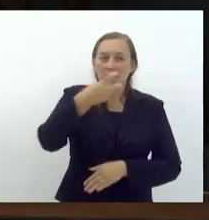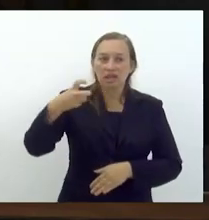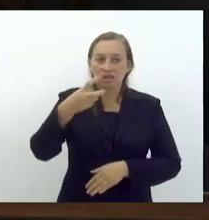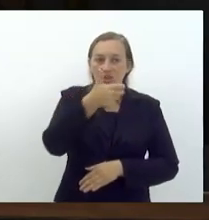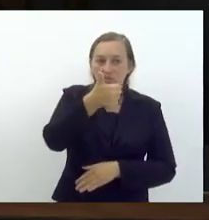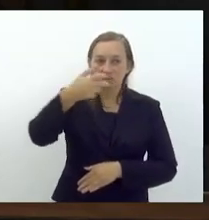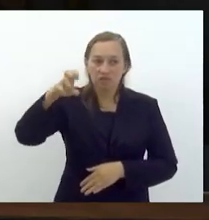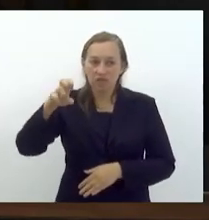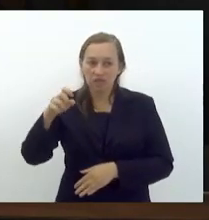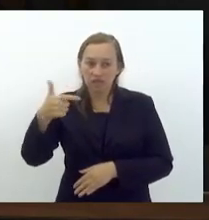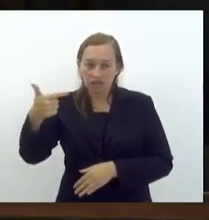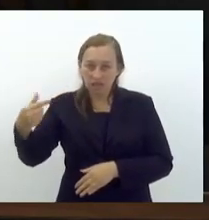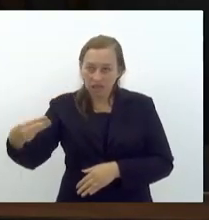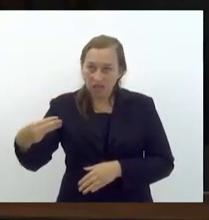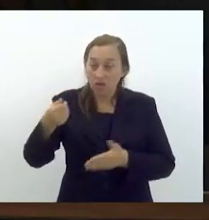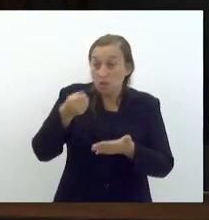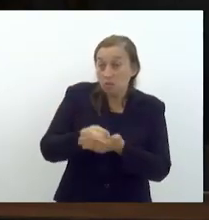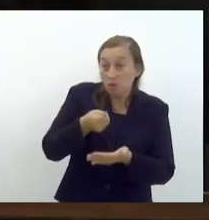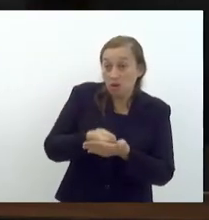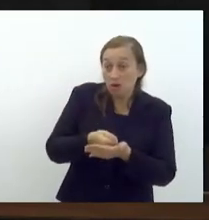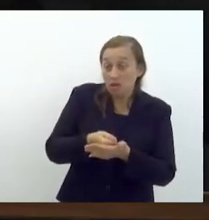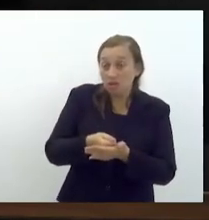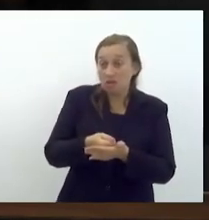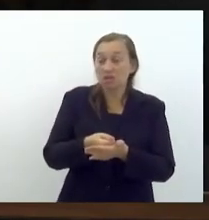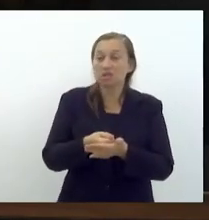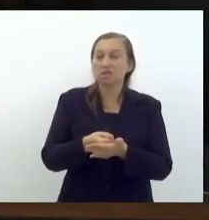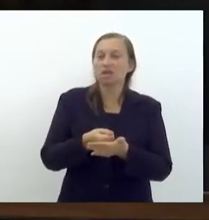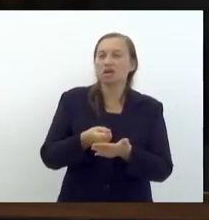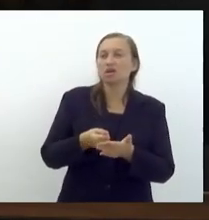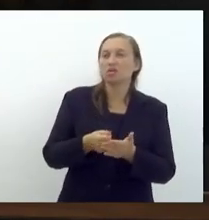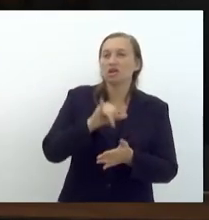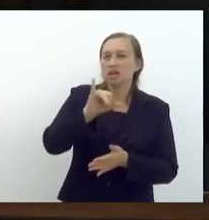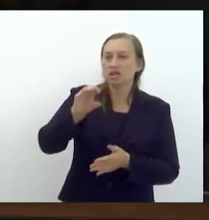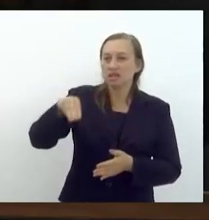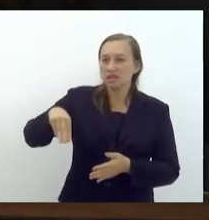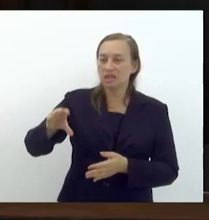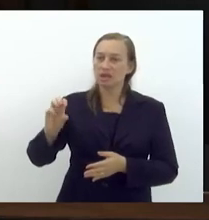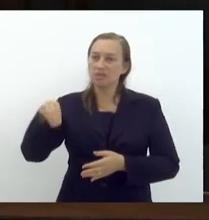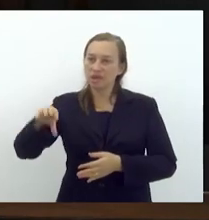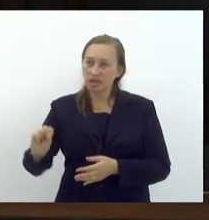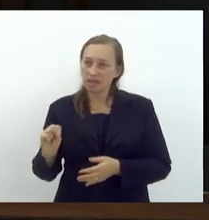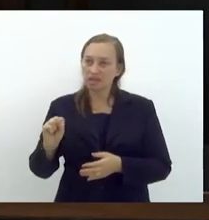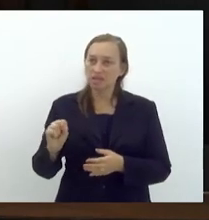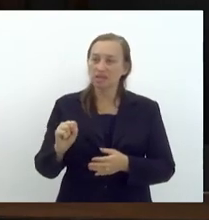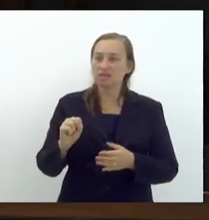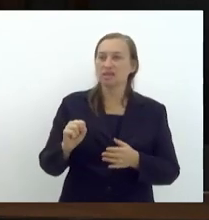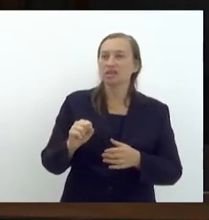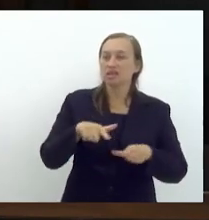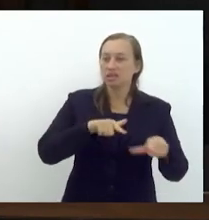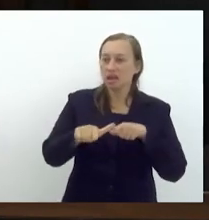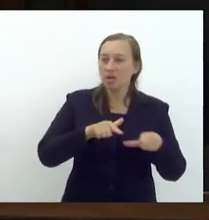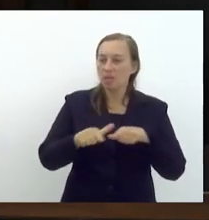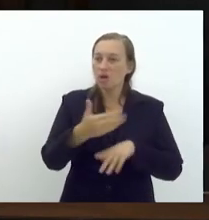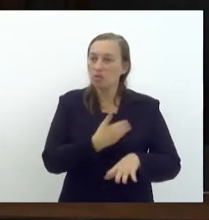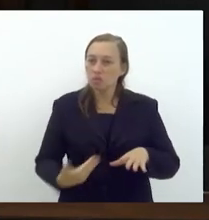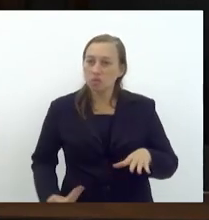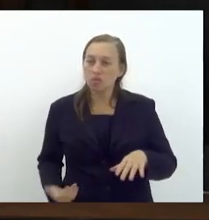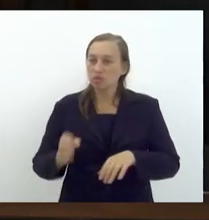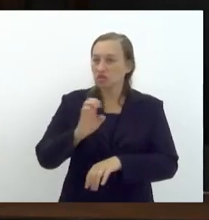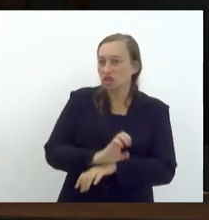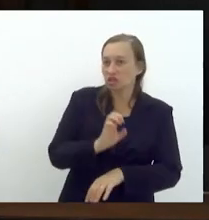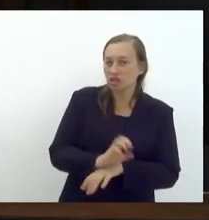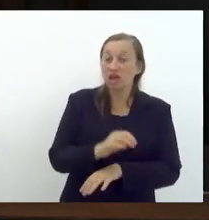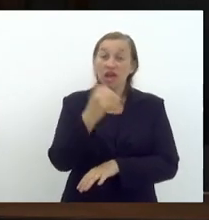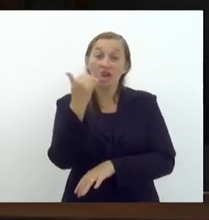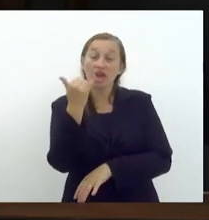a cobrança de ICMS nas contas de serviços públicos estaduais de energia elétrica e gás